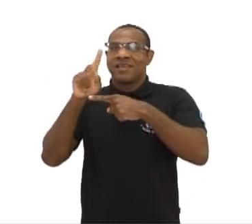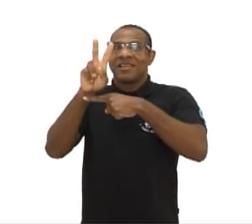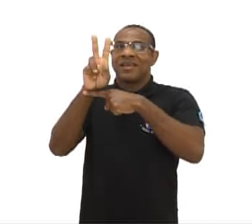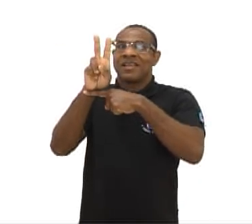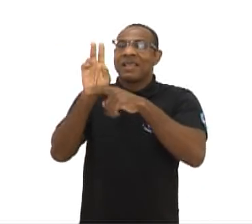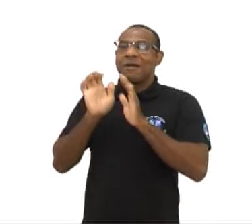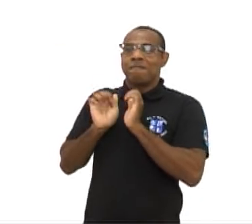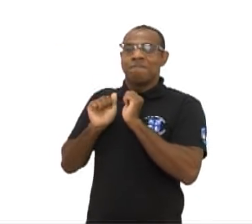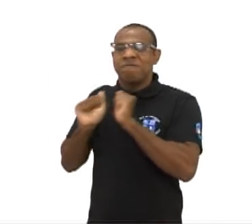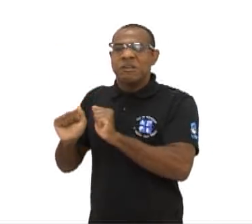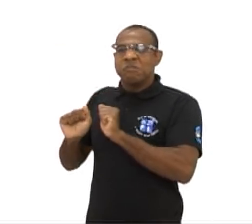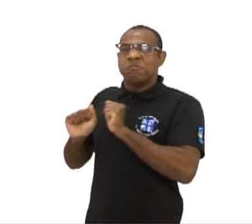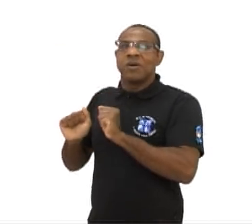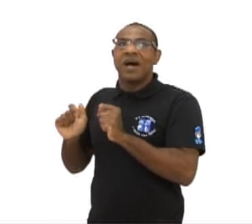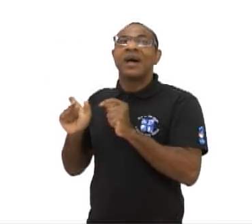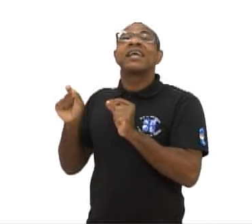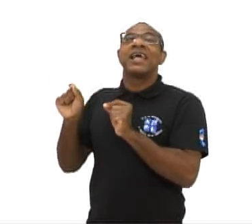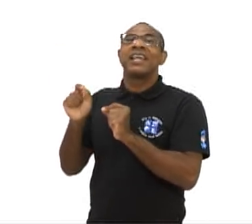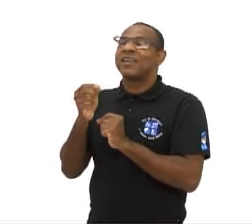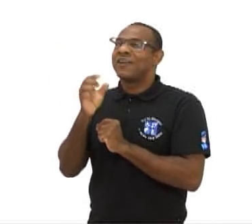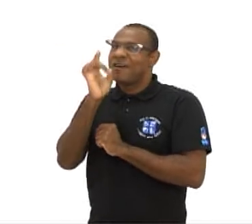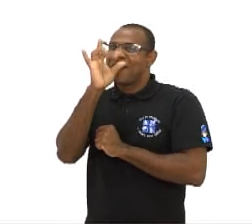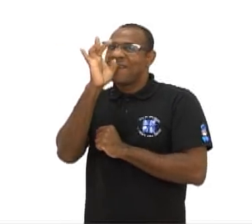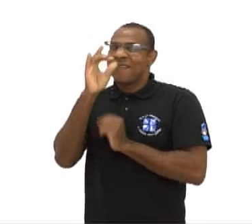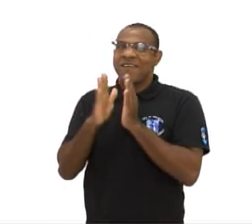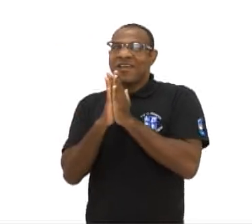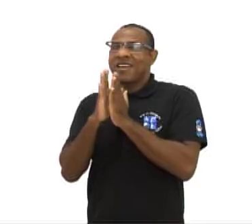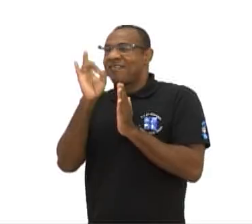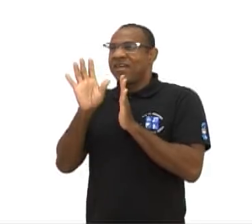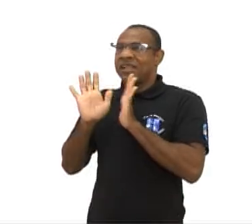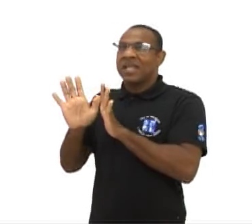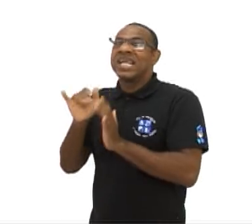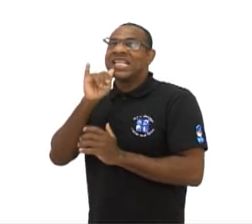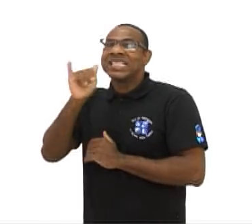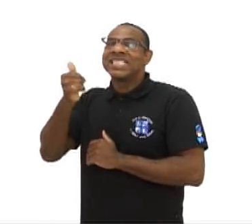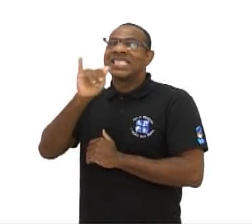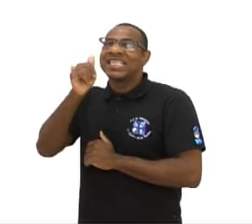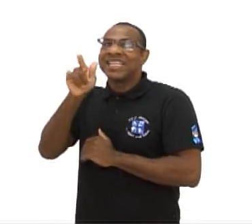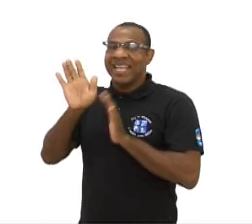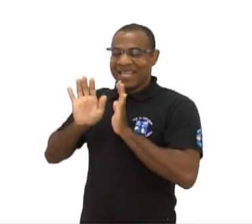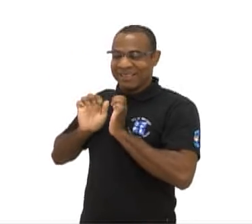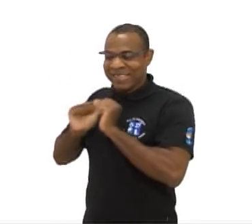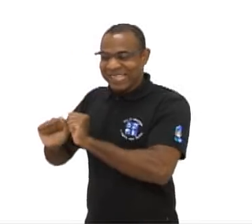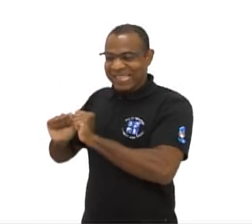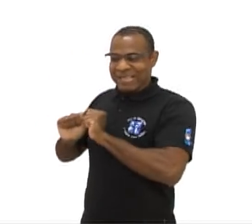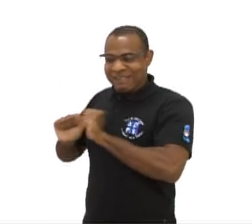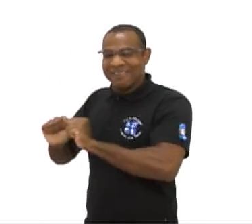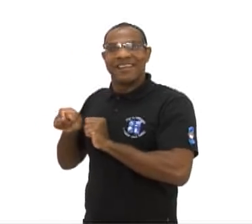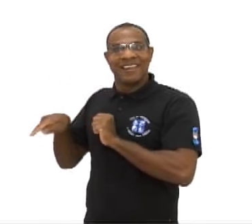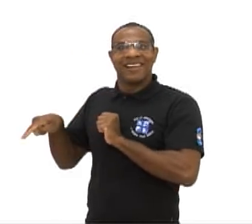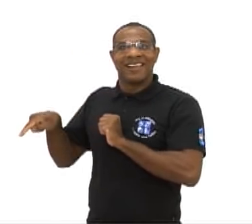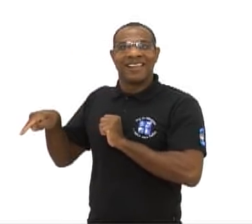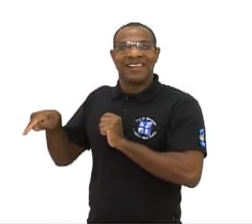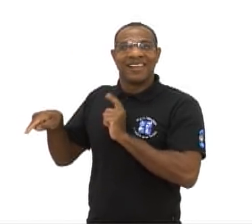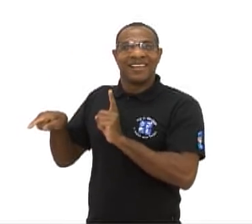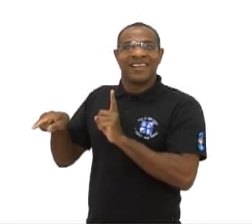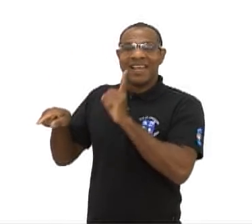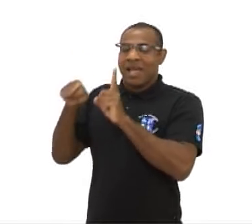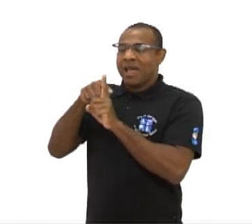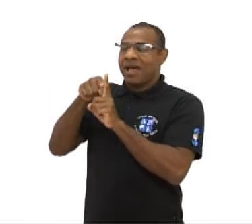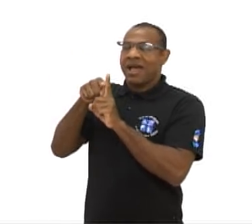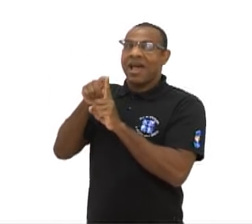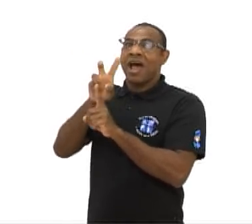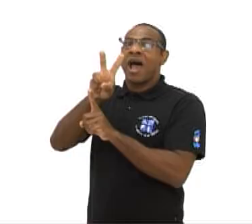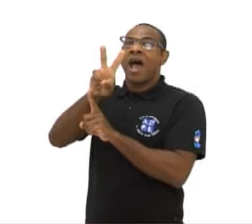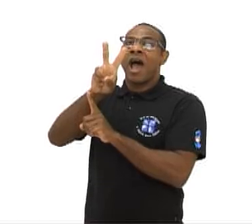tentando empurrar quem? Empurrar a corrente elétrica, o I, certo? E quem que está tentando impedir